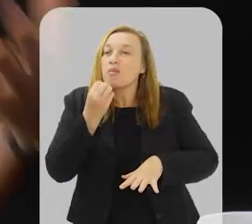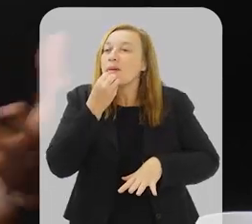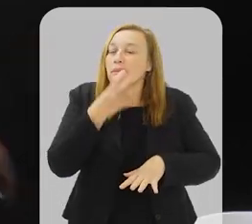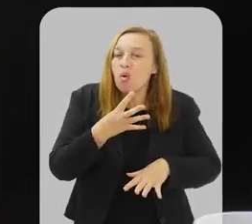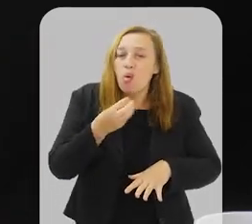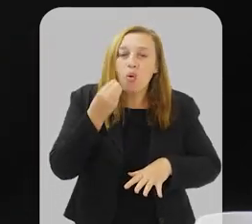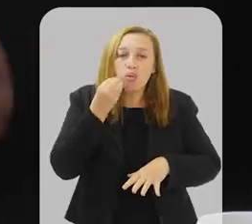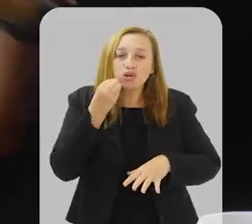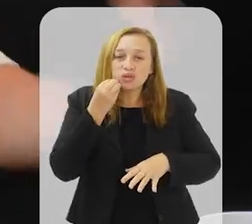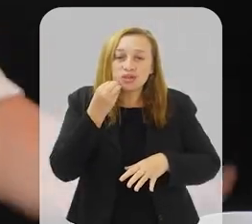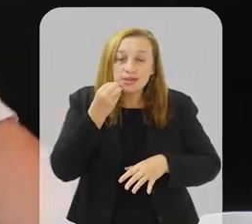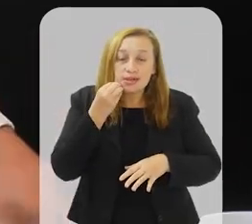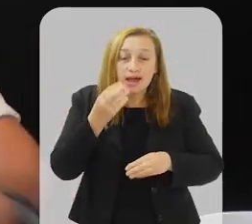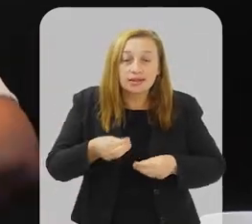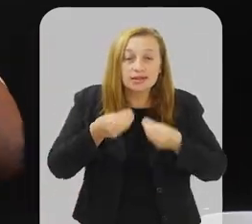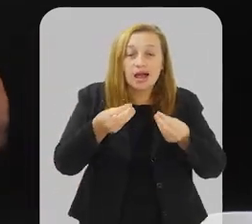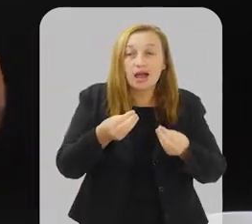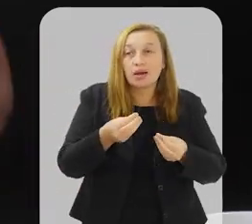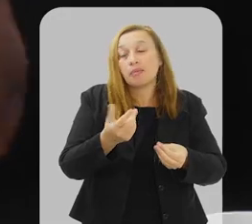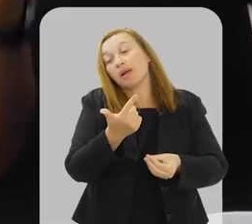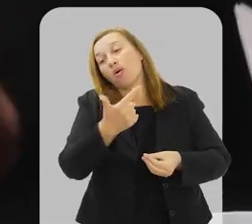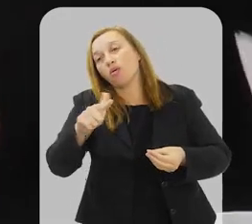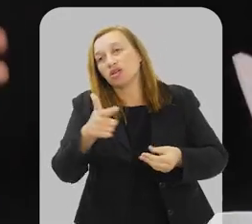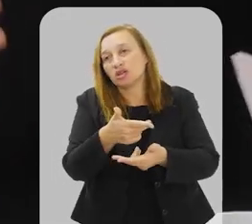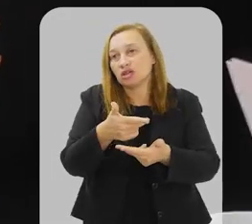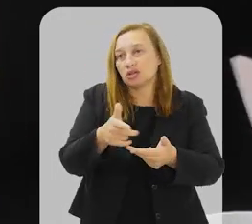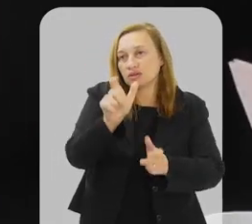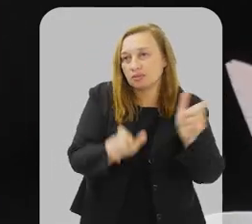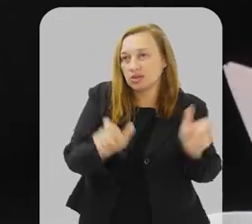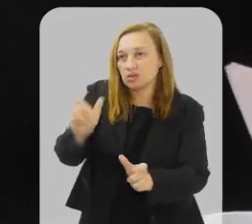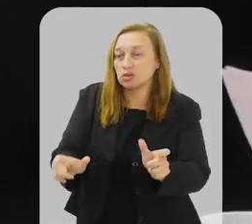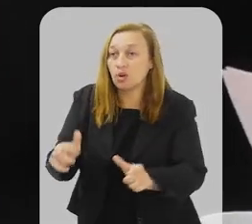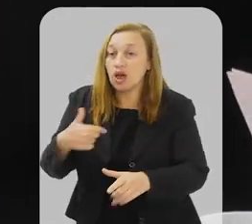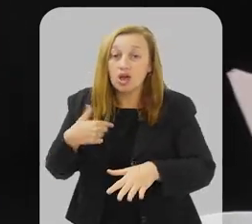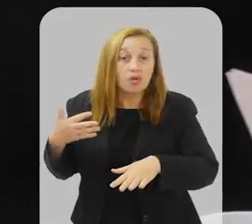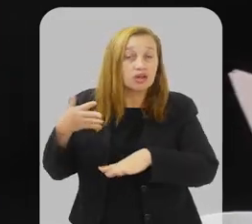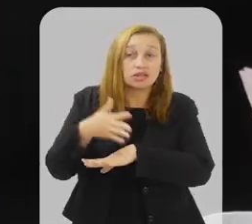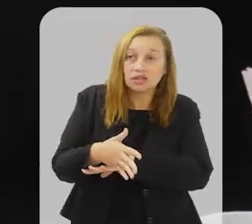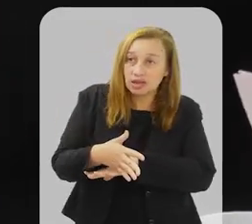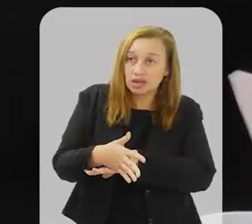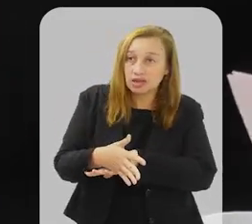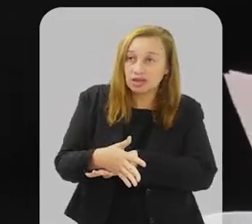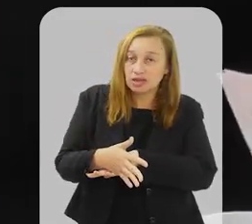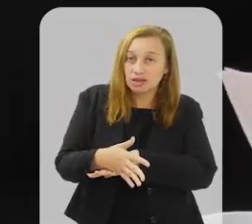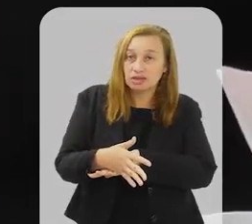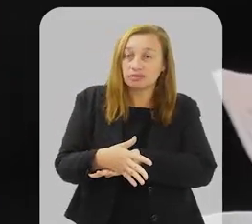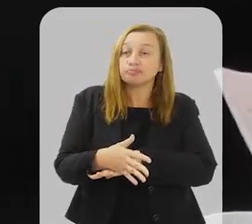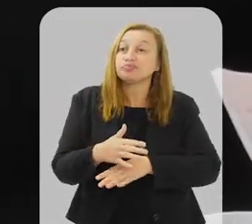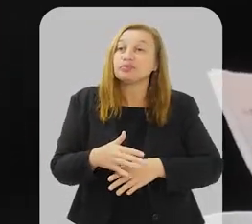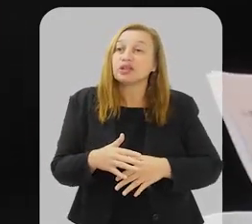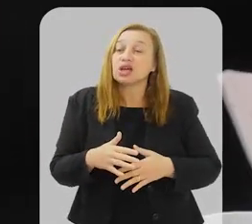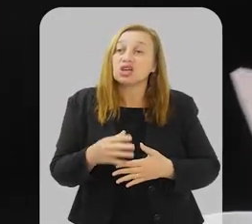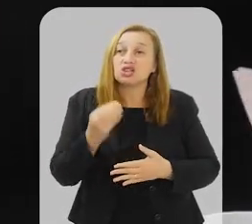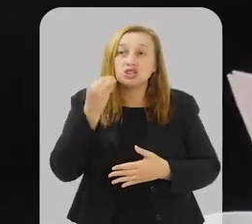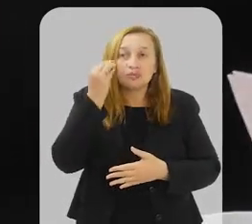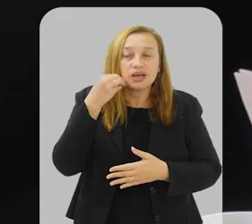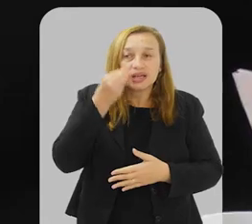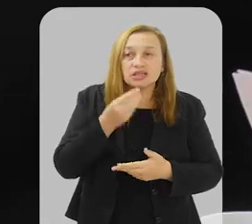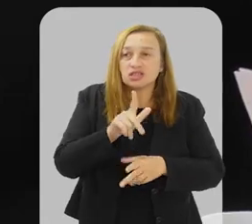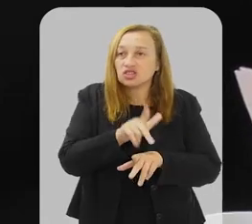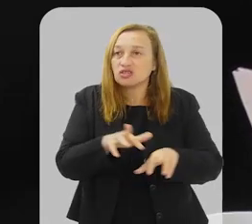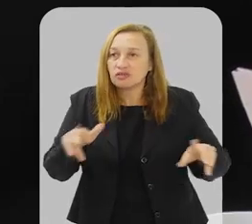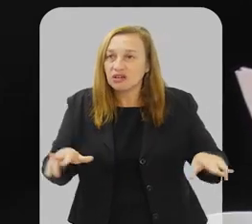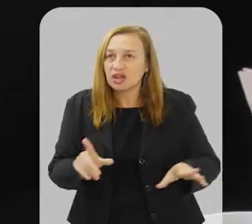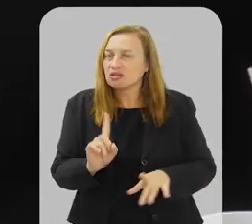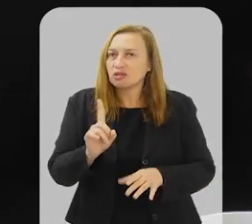como é bom est aqui como é bom dar oportunidade para pessoas e eu entrei nesse lugar de com de ala para oportunizar pessoas eu